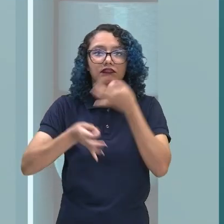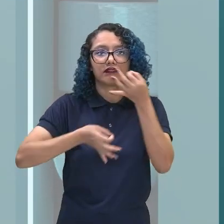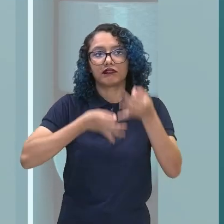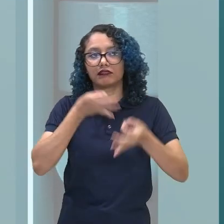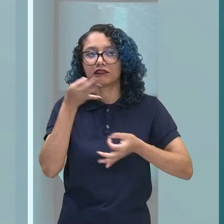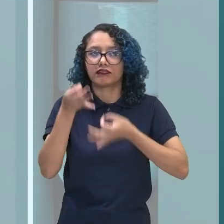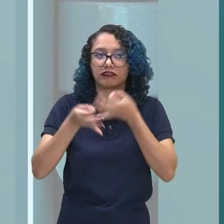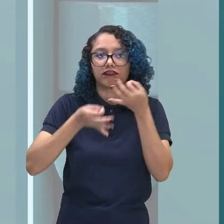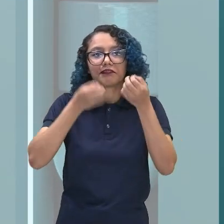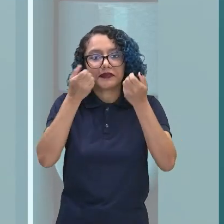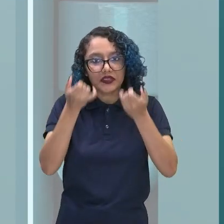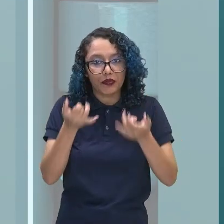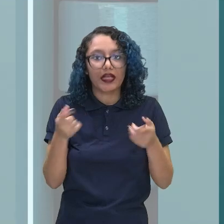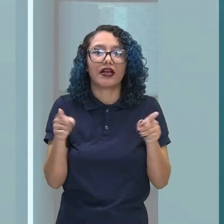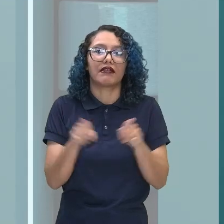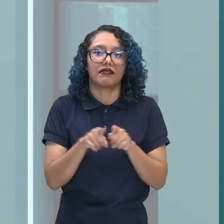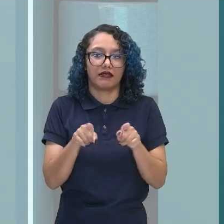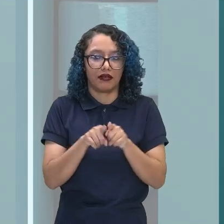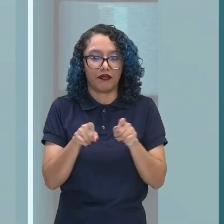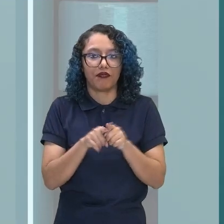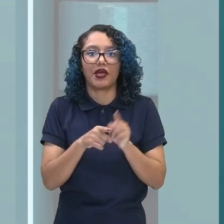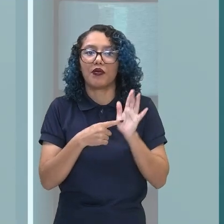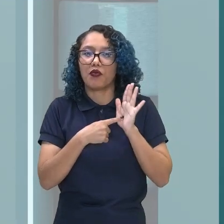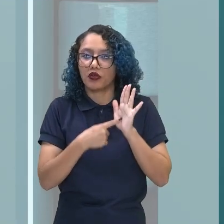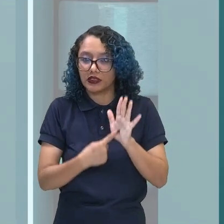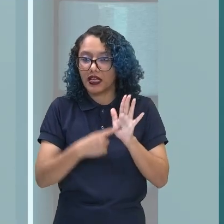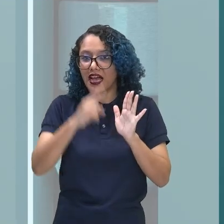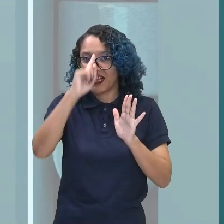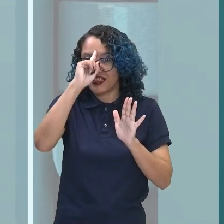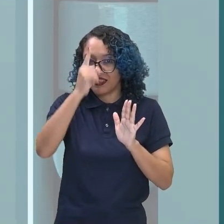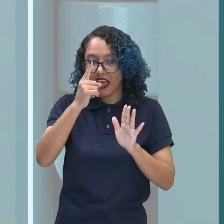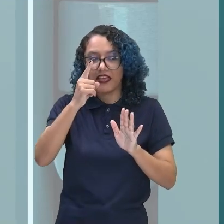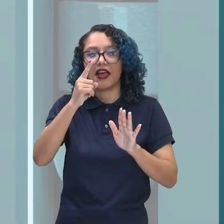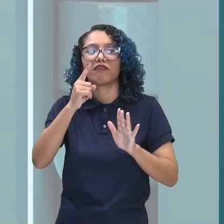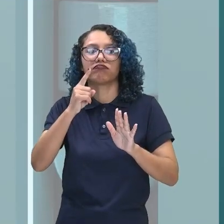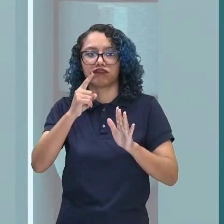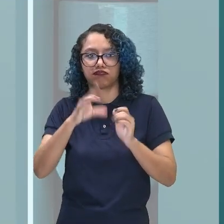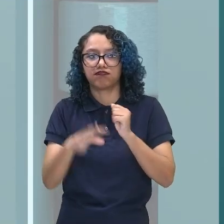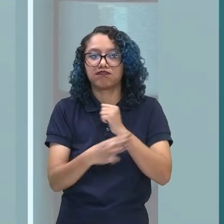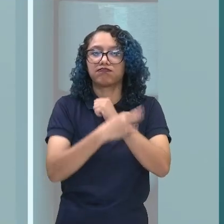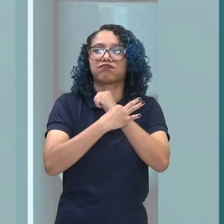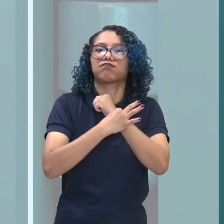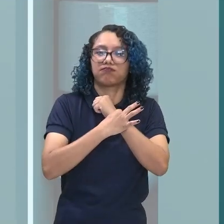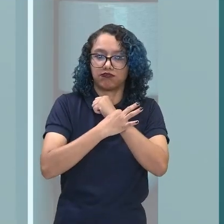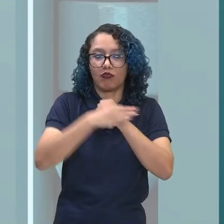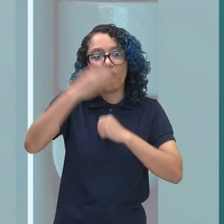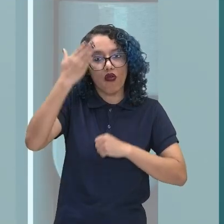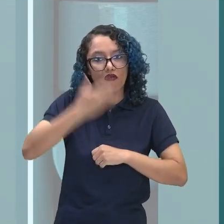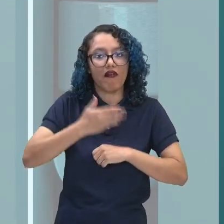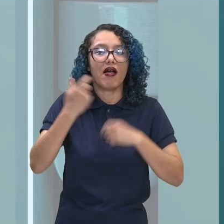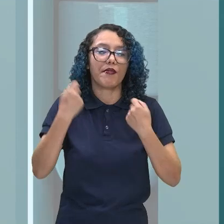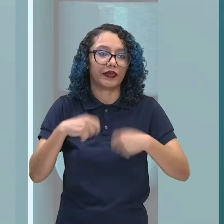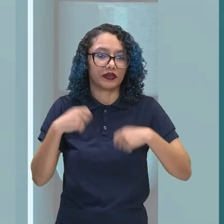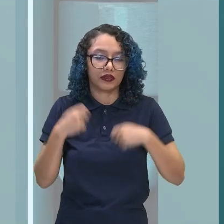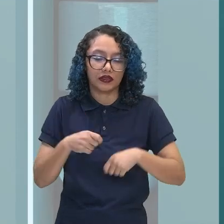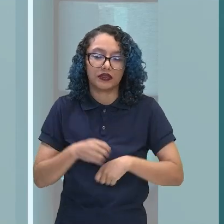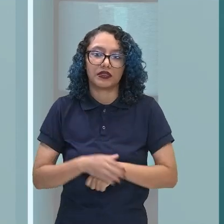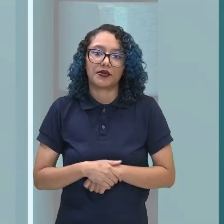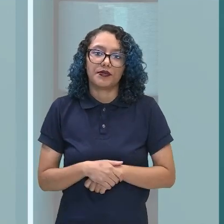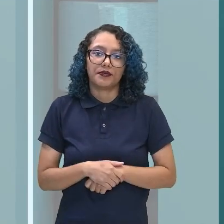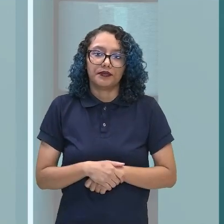sua opinião, vai defender sua tese, né, defender aquilo que está sendo dito